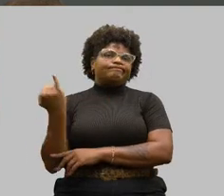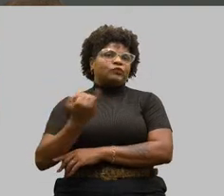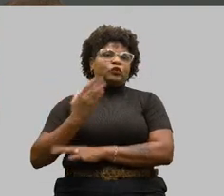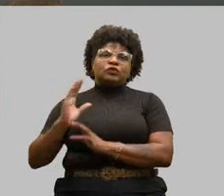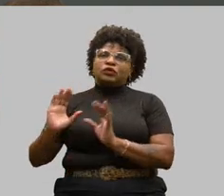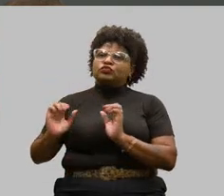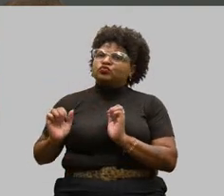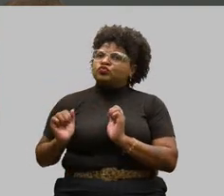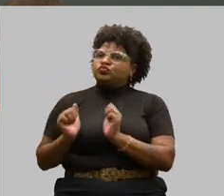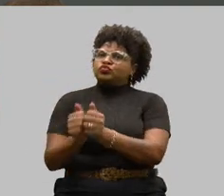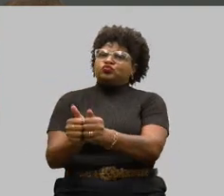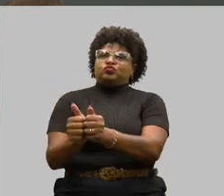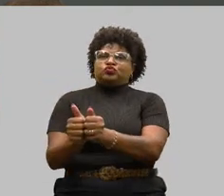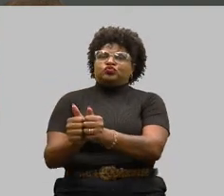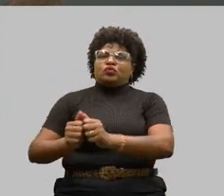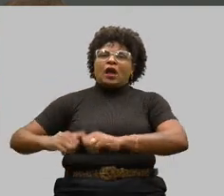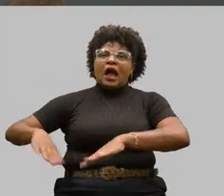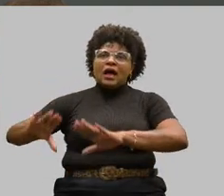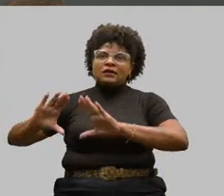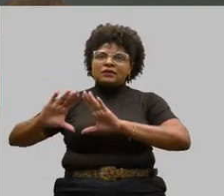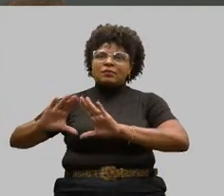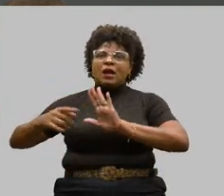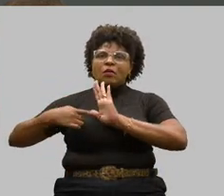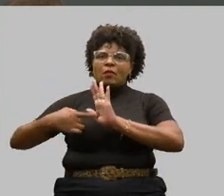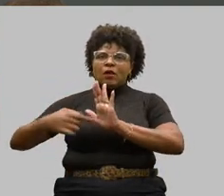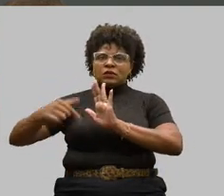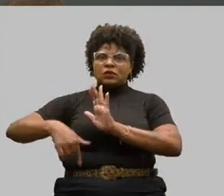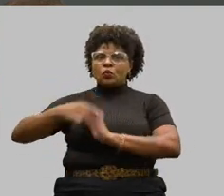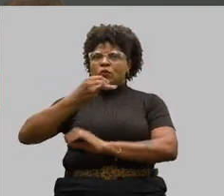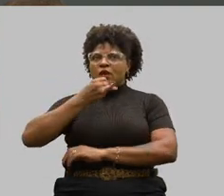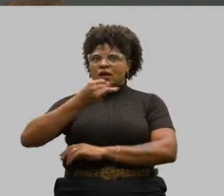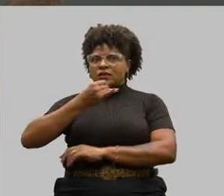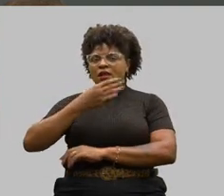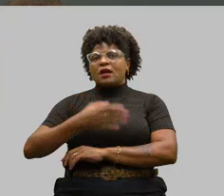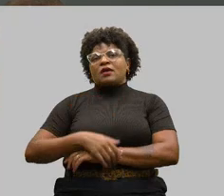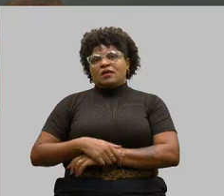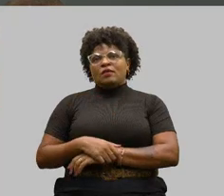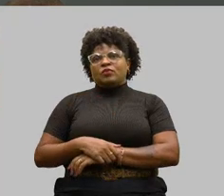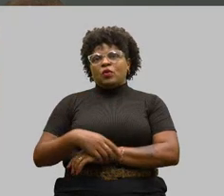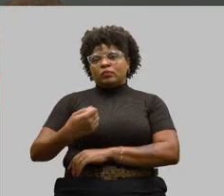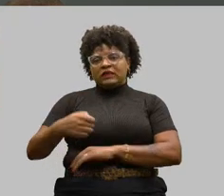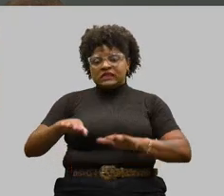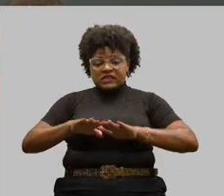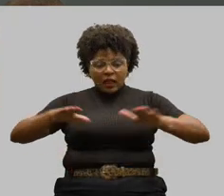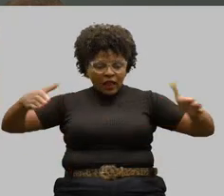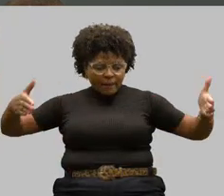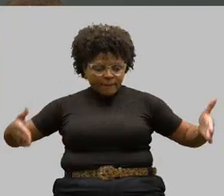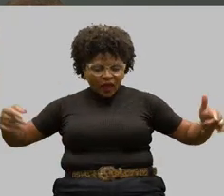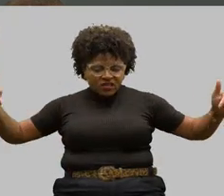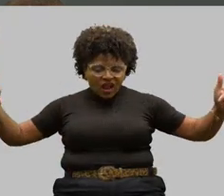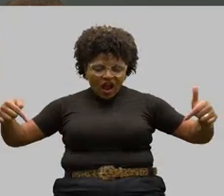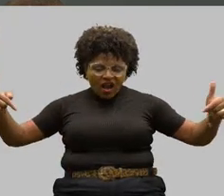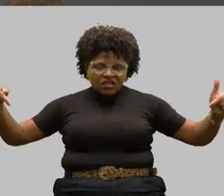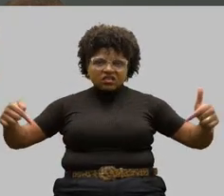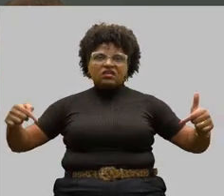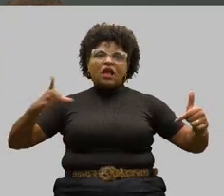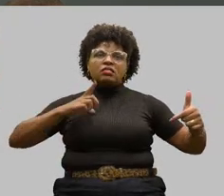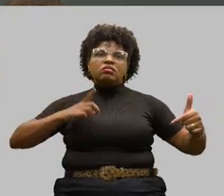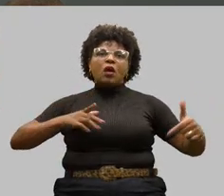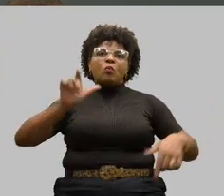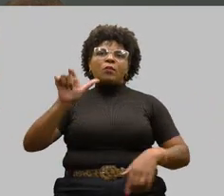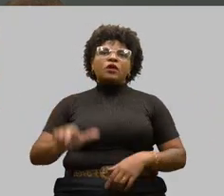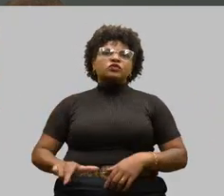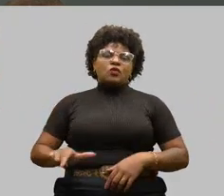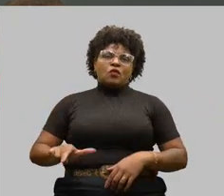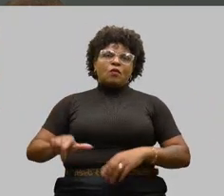dando esse exemplo como Deputado grego trouxe e a gente ter na mesa as pessoas com deficiência representando o direito eh